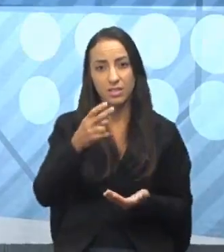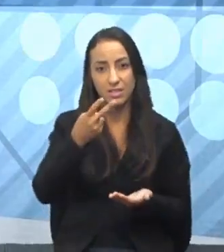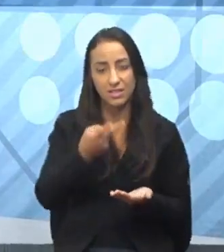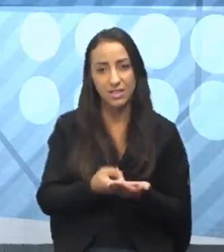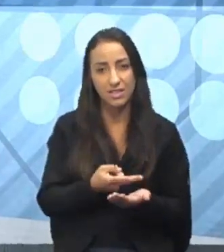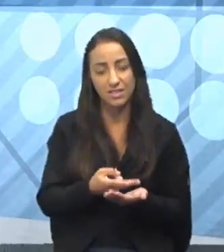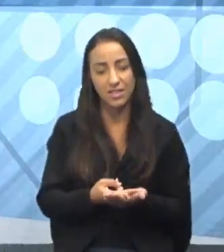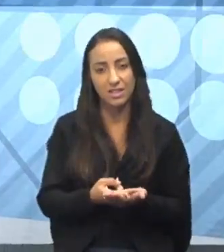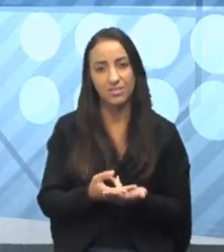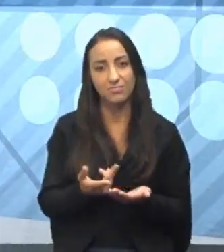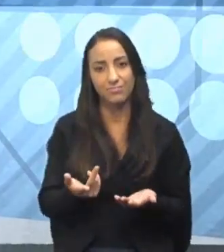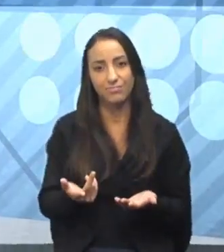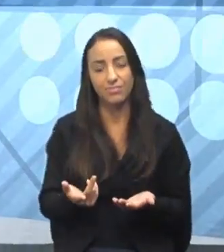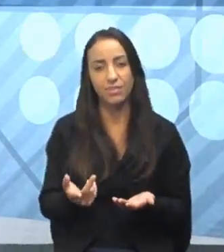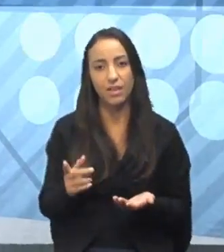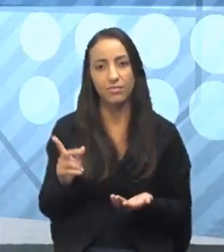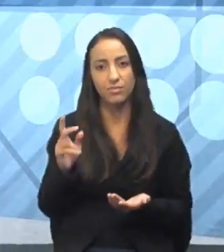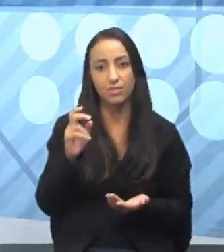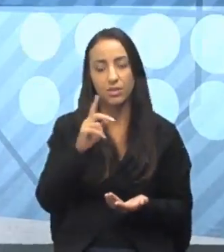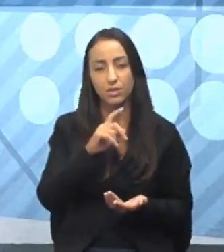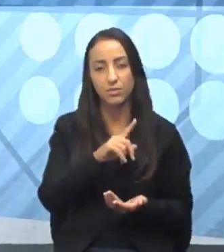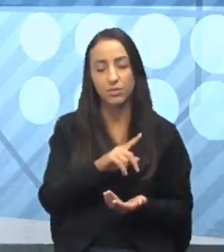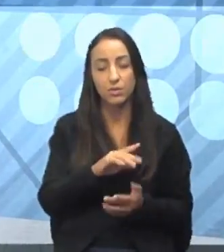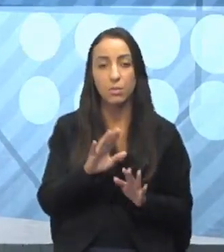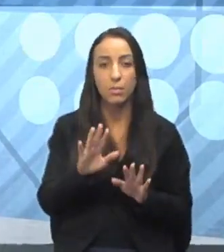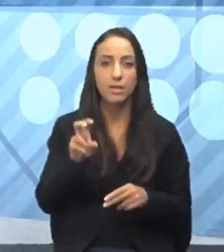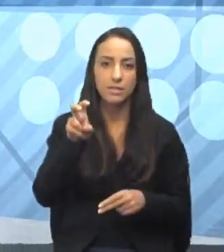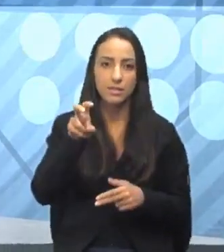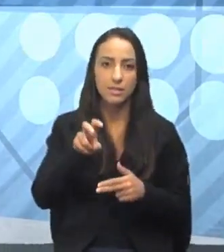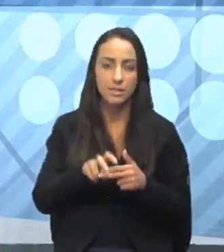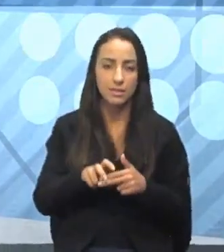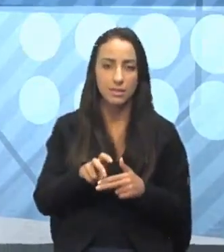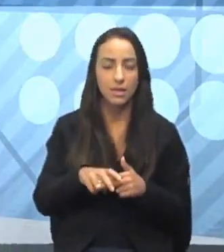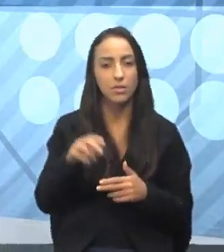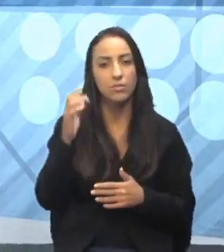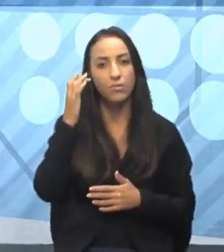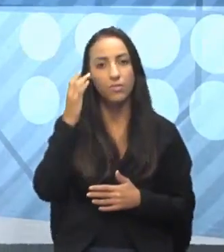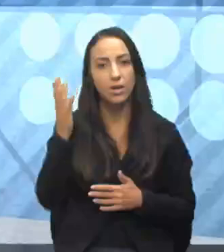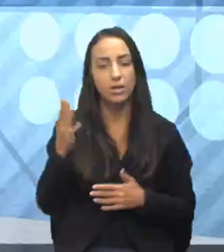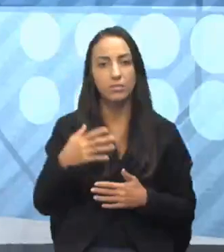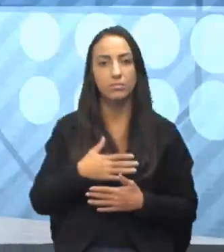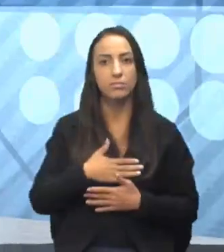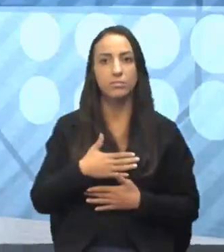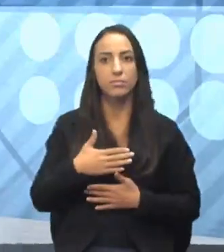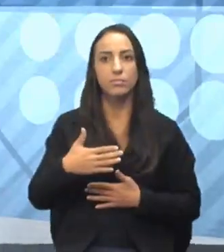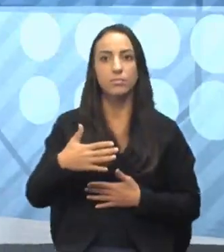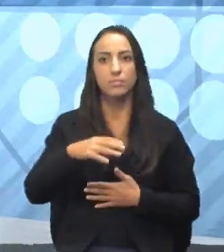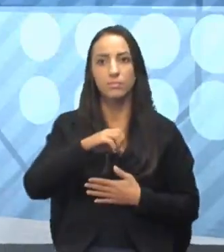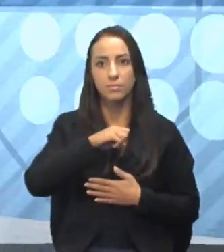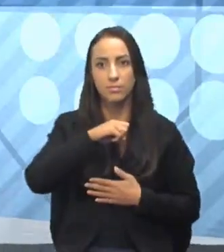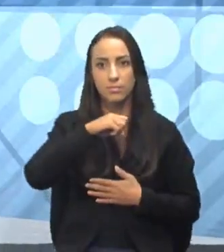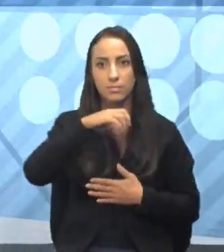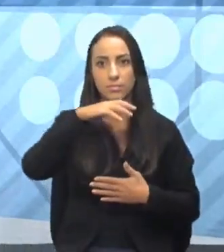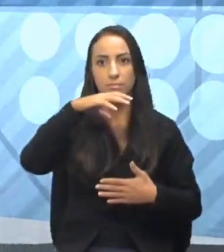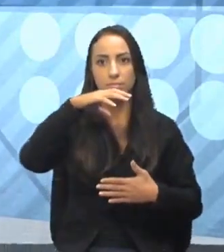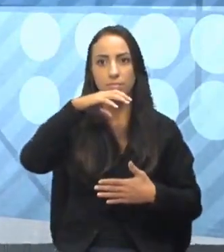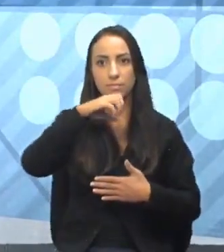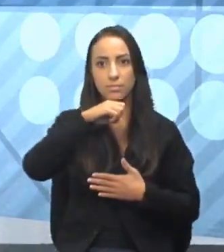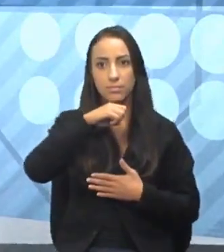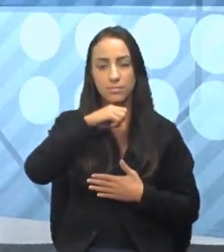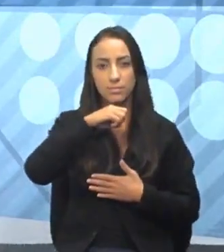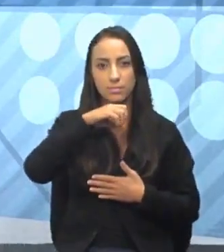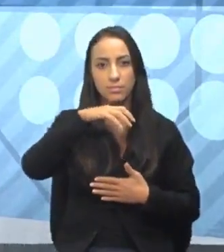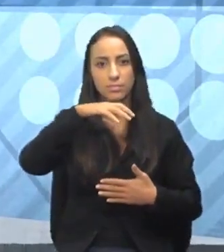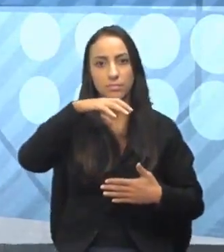a gravidade e o peso que o corpo exerce na cama. A posição